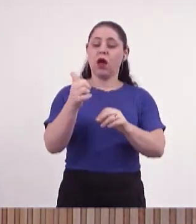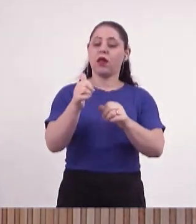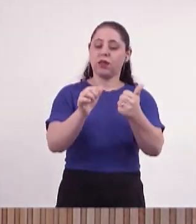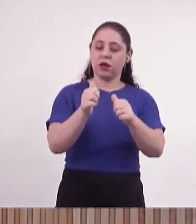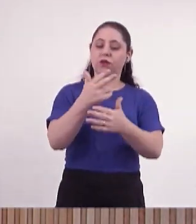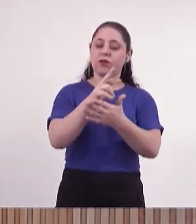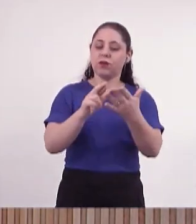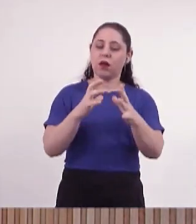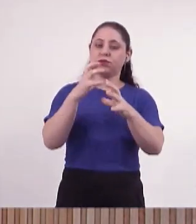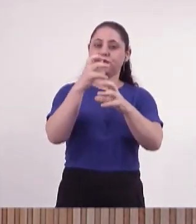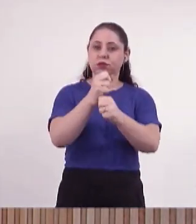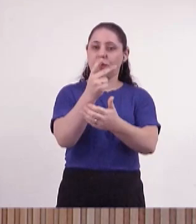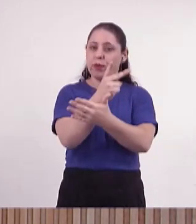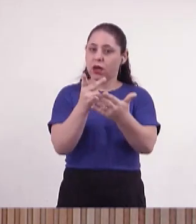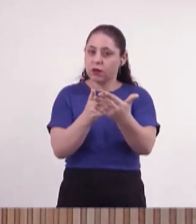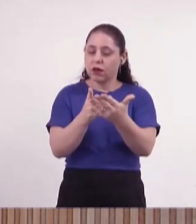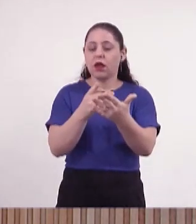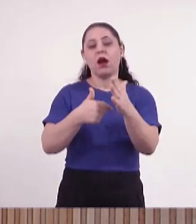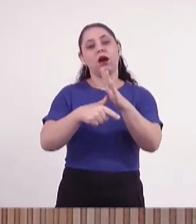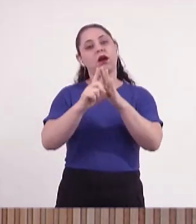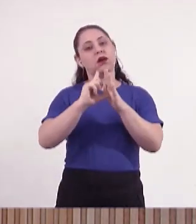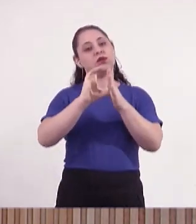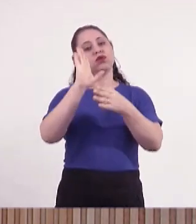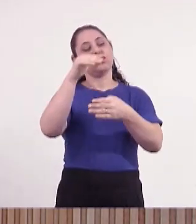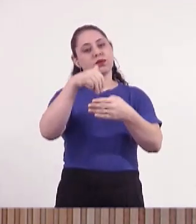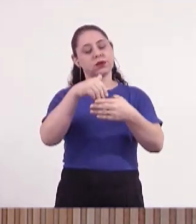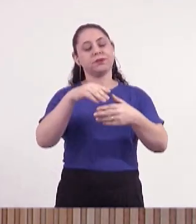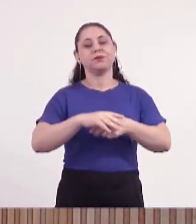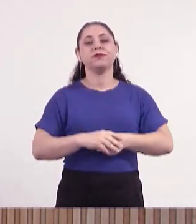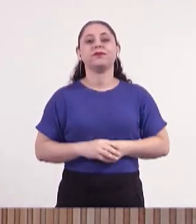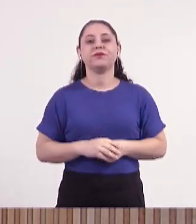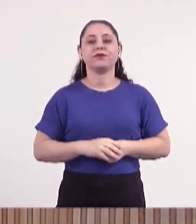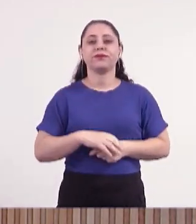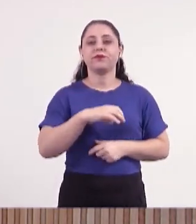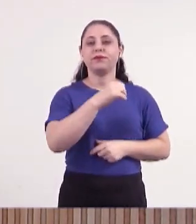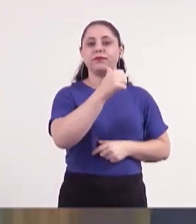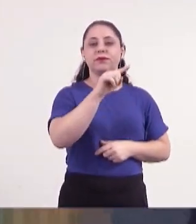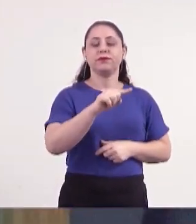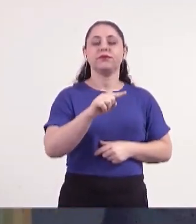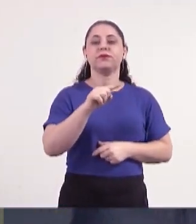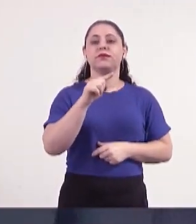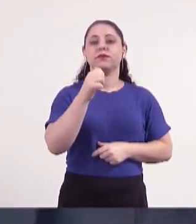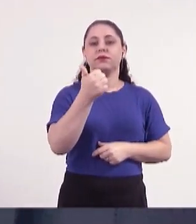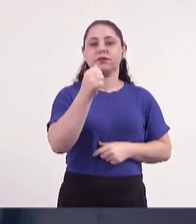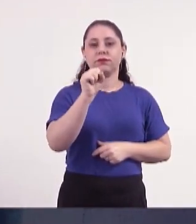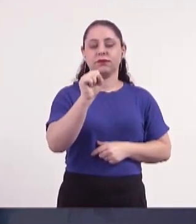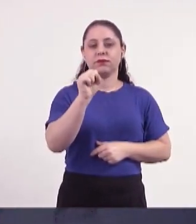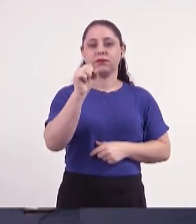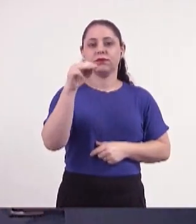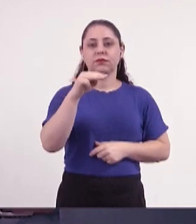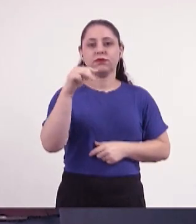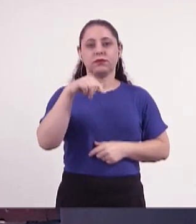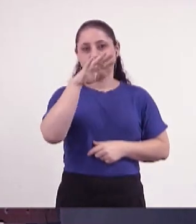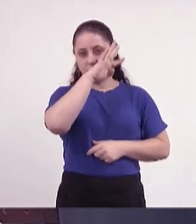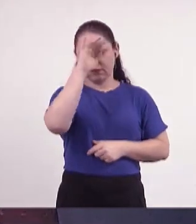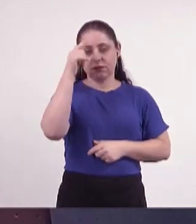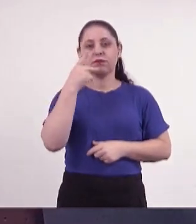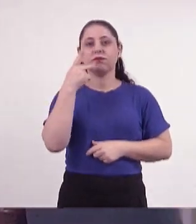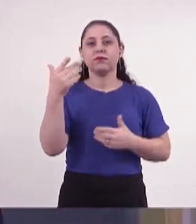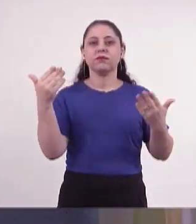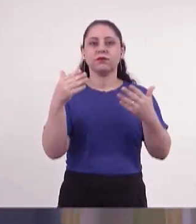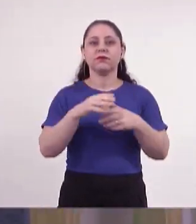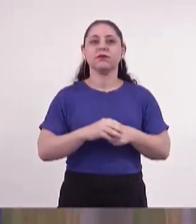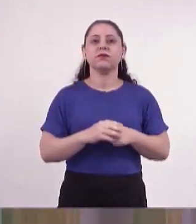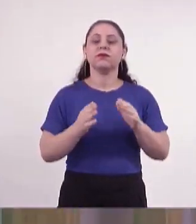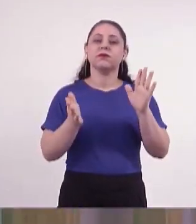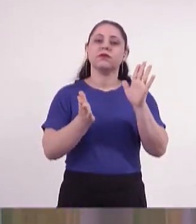a análise qualitativa também do projeto antes dele ir para votação. São 11 horas e 18 minutos aqui em Mato Grosso do Sul. Falar agora